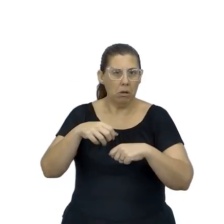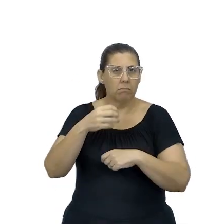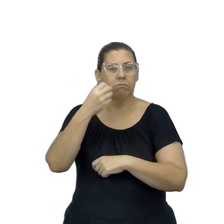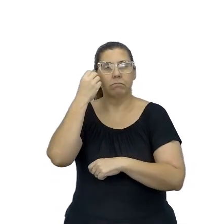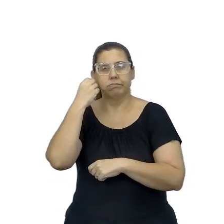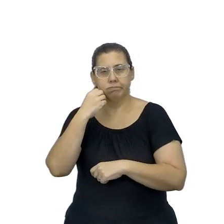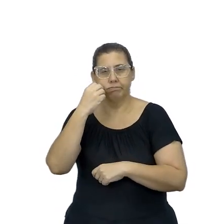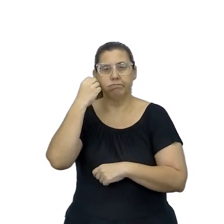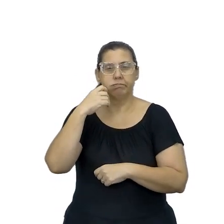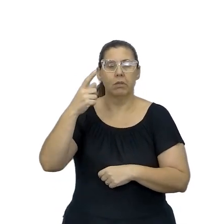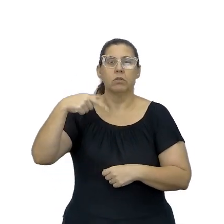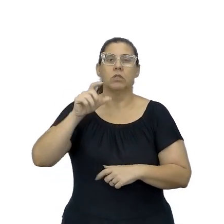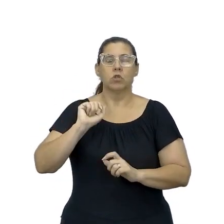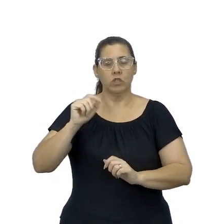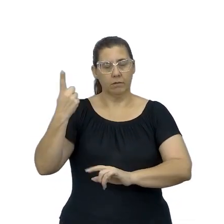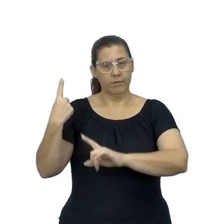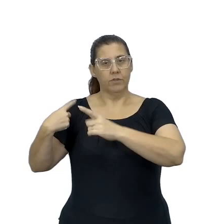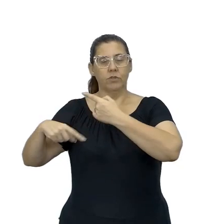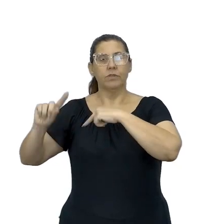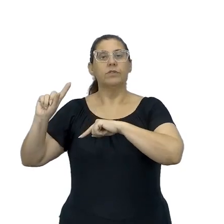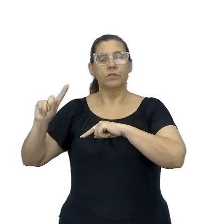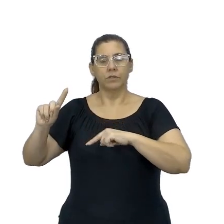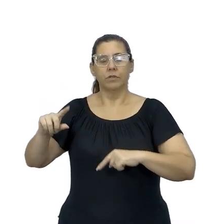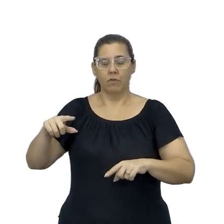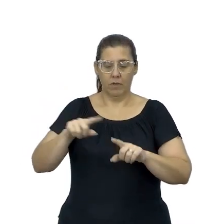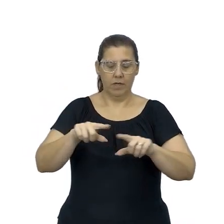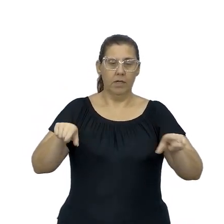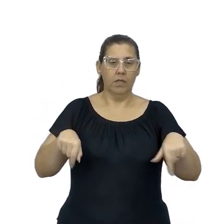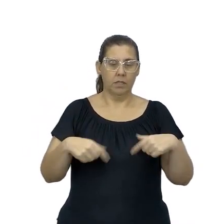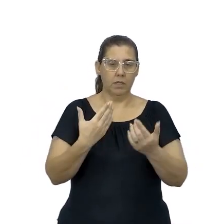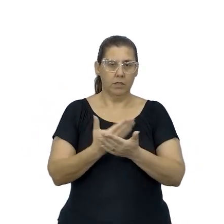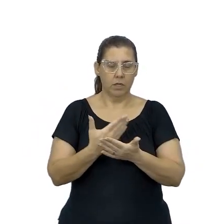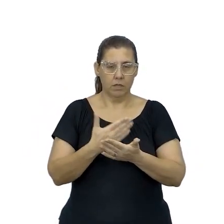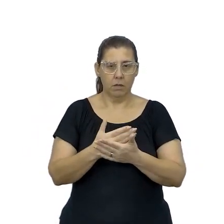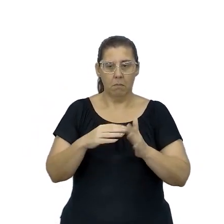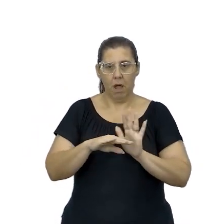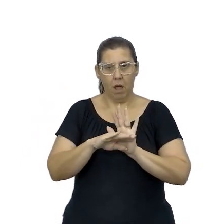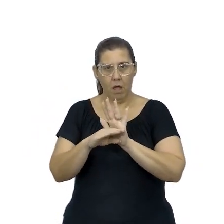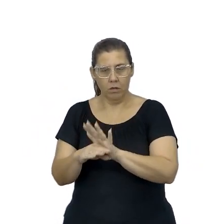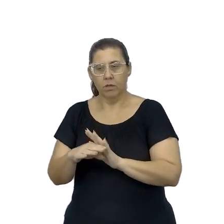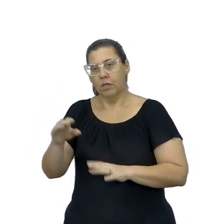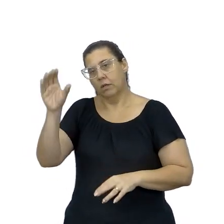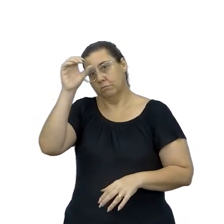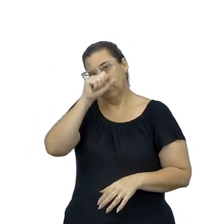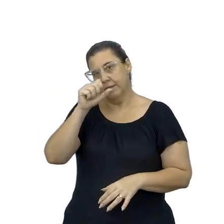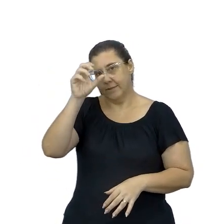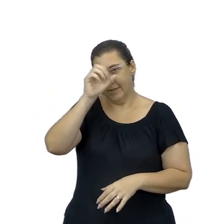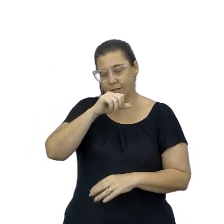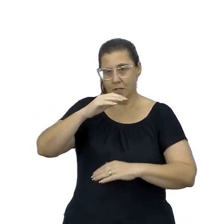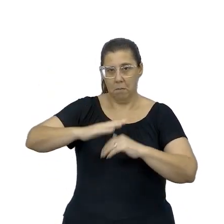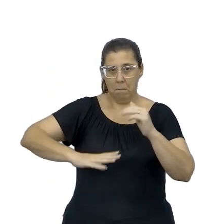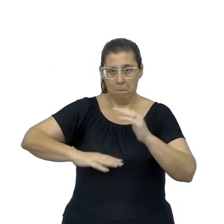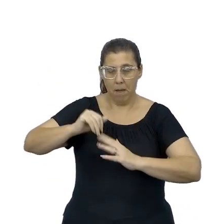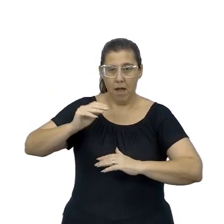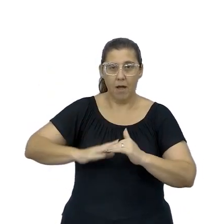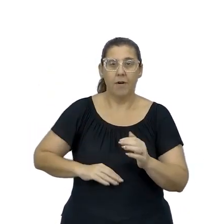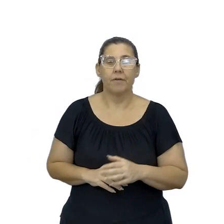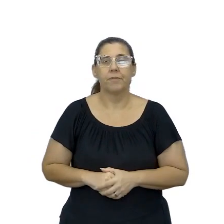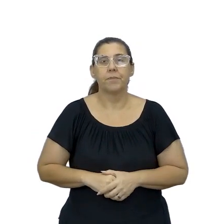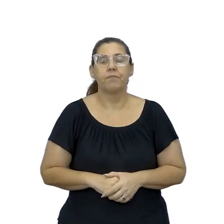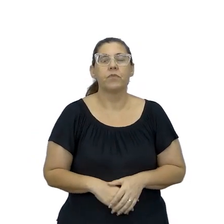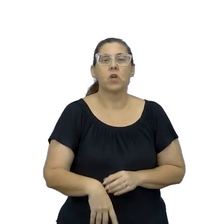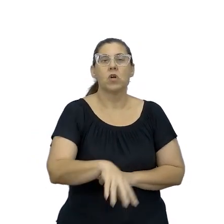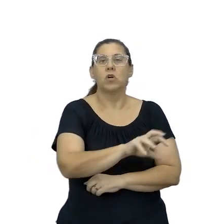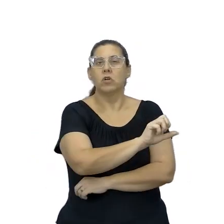experimentos, né, coisas que a gente pode desenvolver em nossa sala de aula para auxiliar na aprendizagem, né, dessas habilidades. E lá no